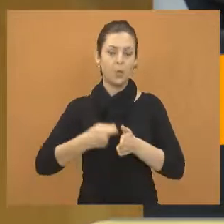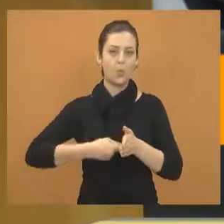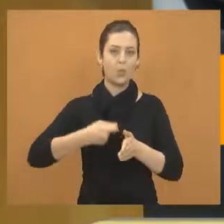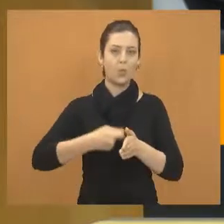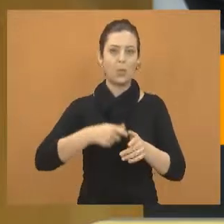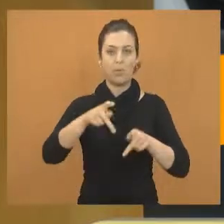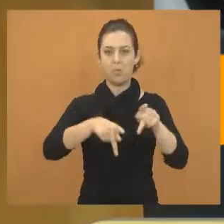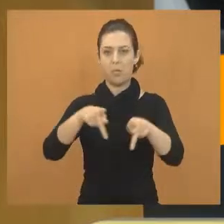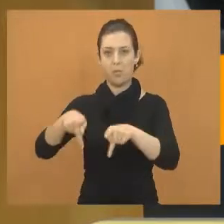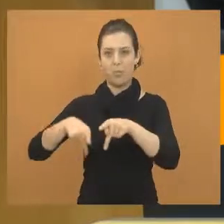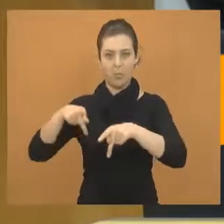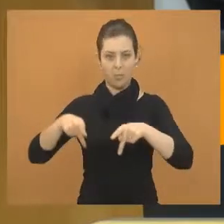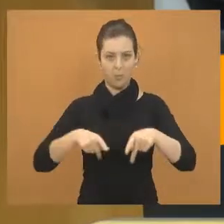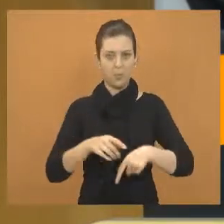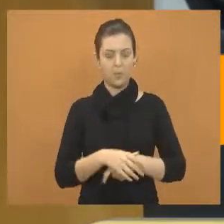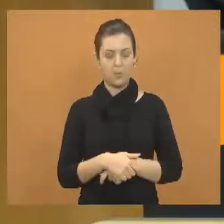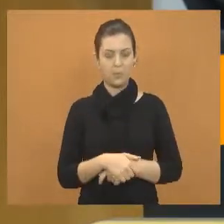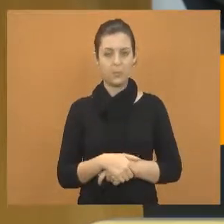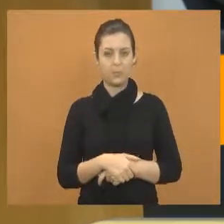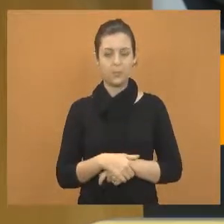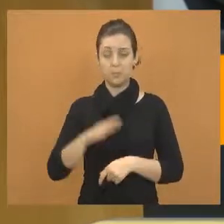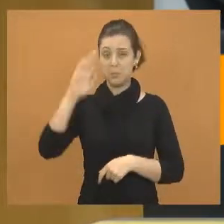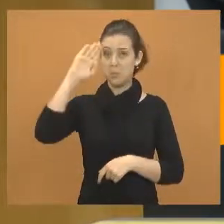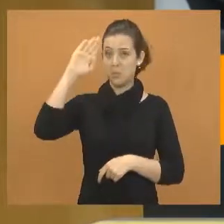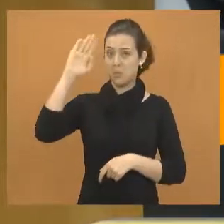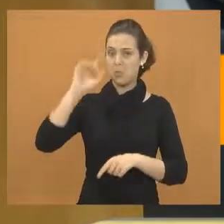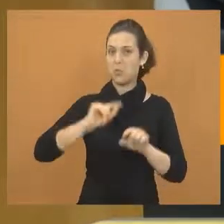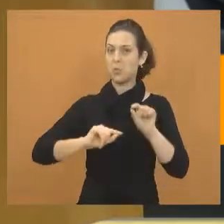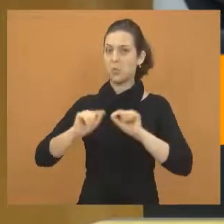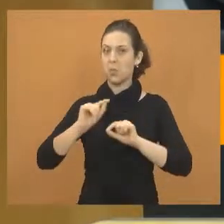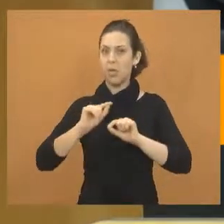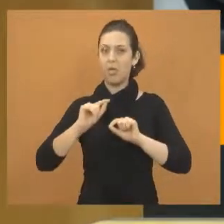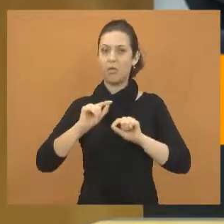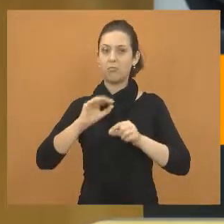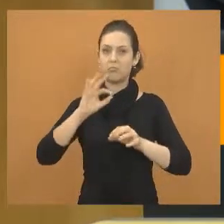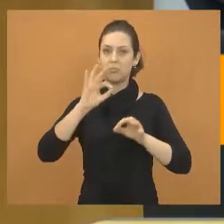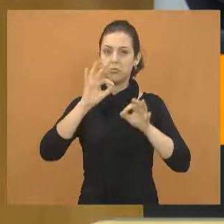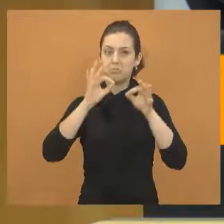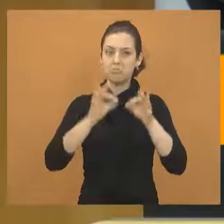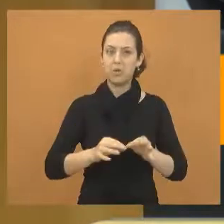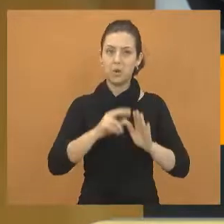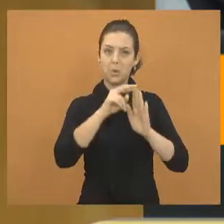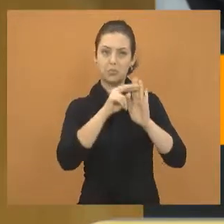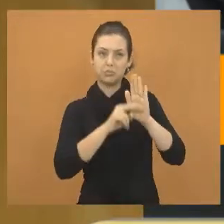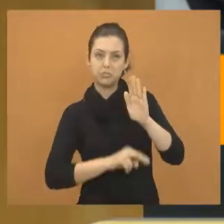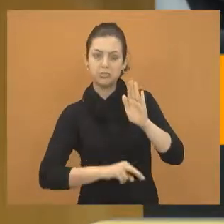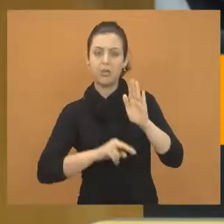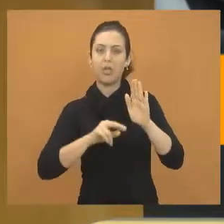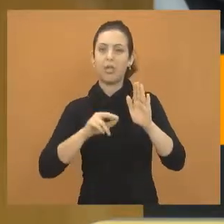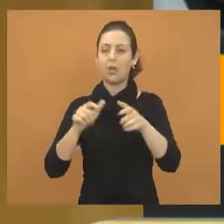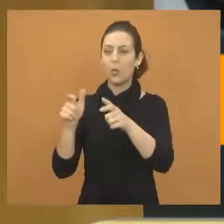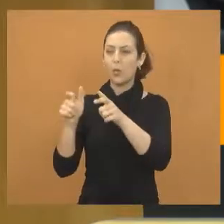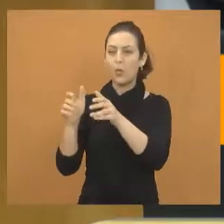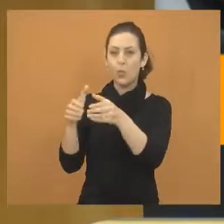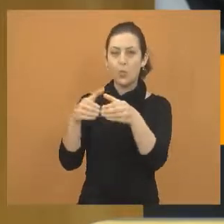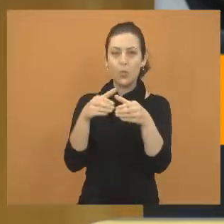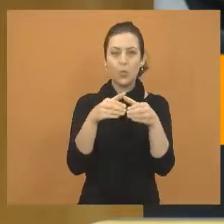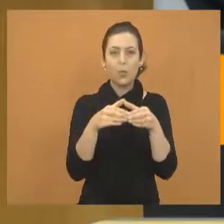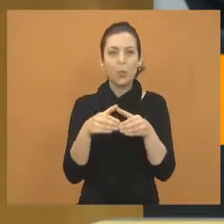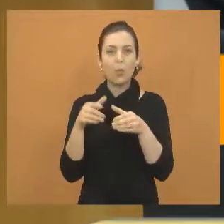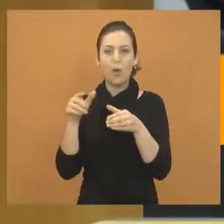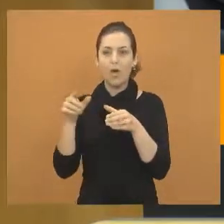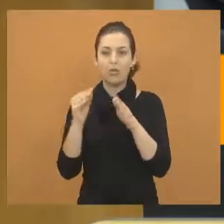dos moradores, principalmente na questão da regularização, os bairros que estão colocados ali, eu